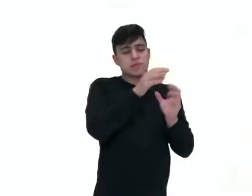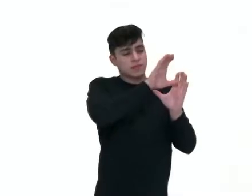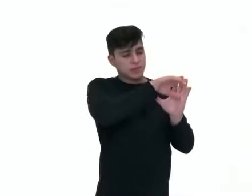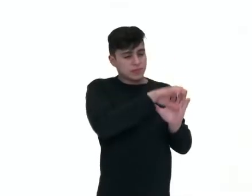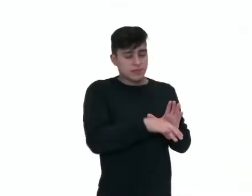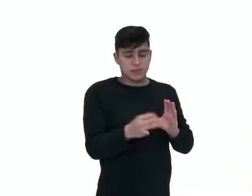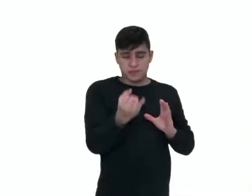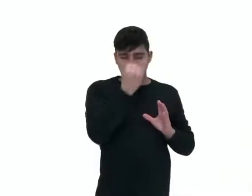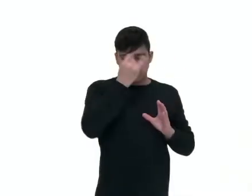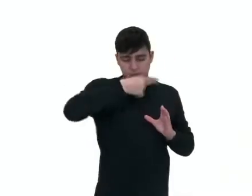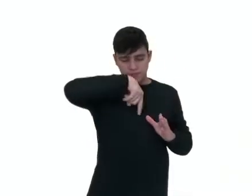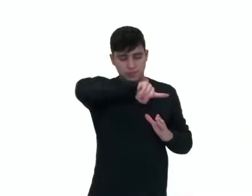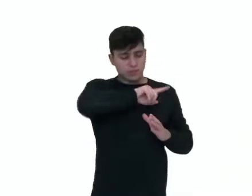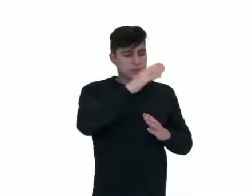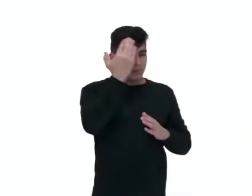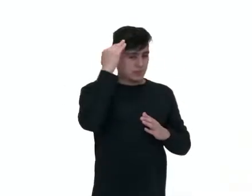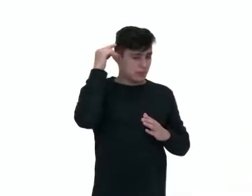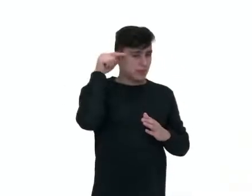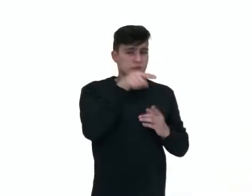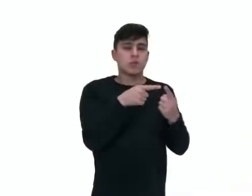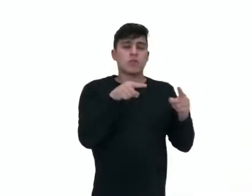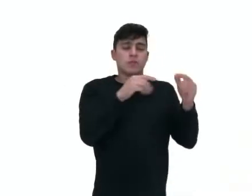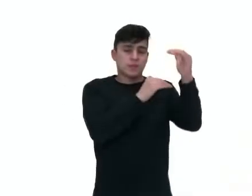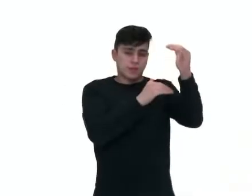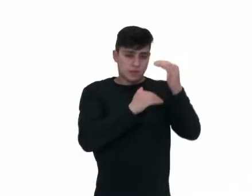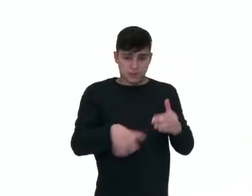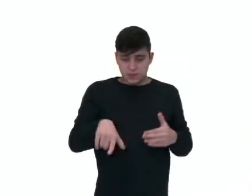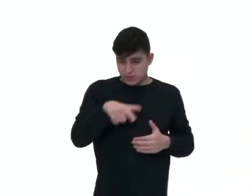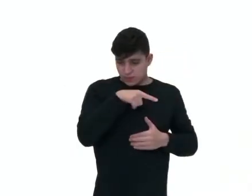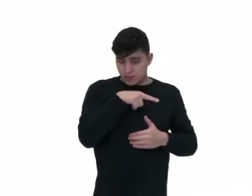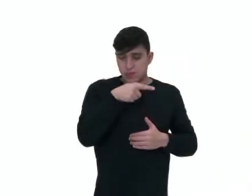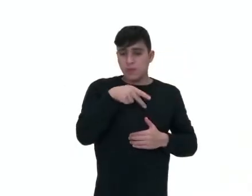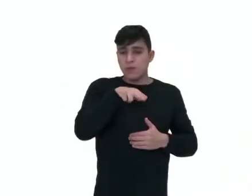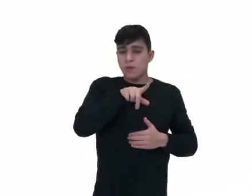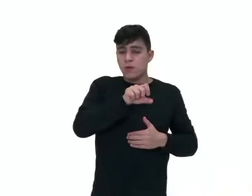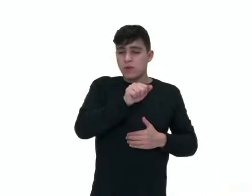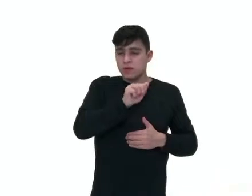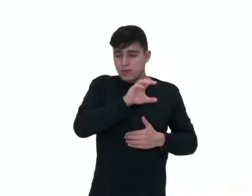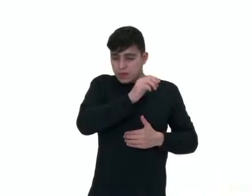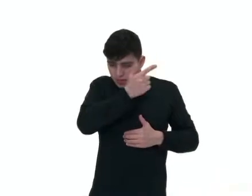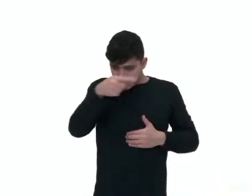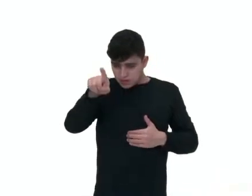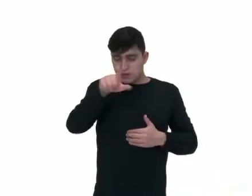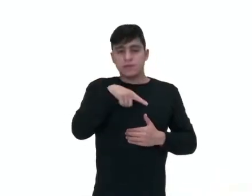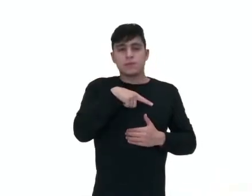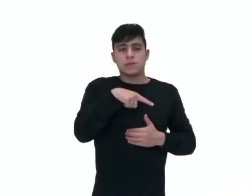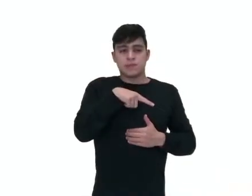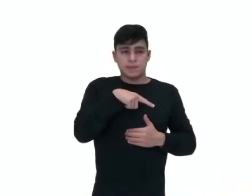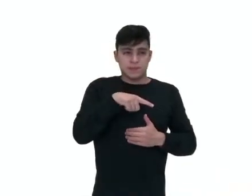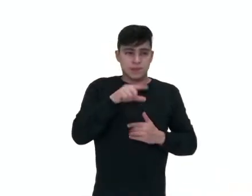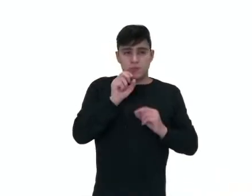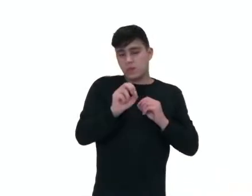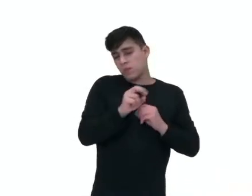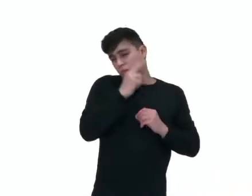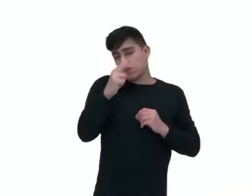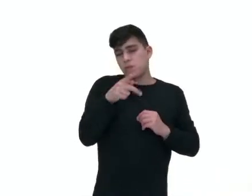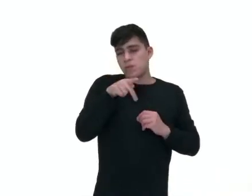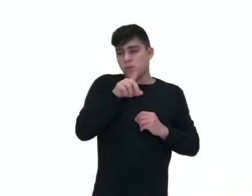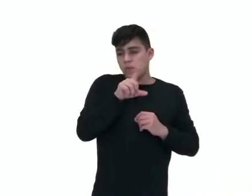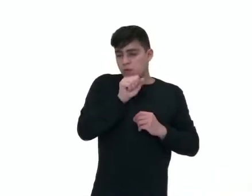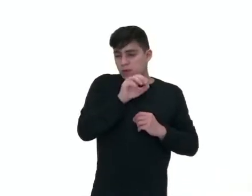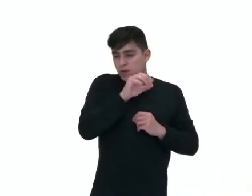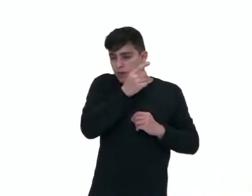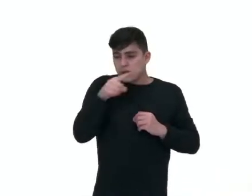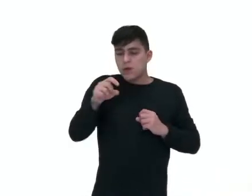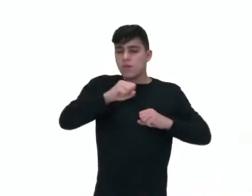conceitos importantes para entender a partitura musical. Então, a gente tem a pulsação, né? Chamamos de pulso, ou pulsação, as